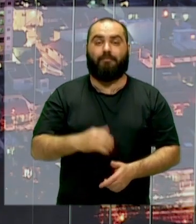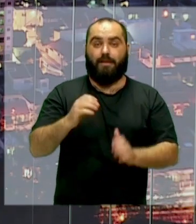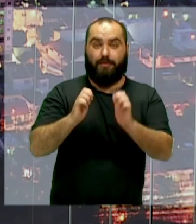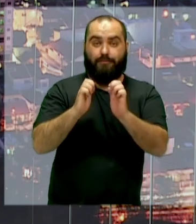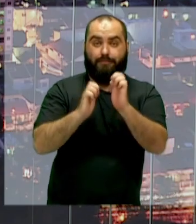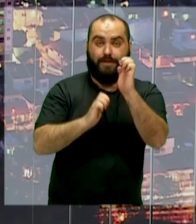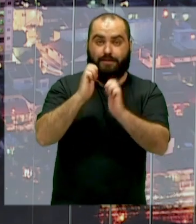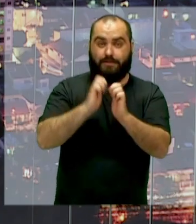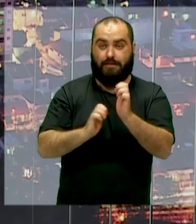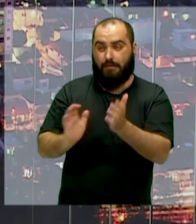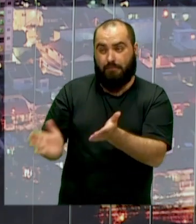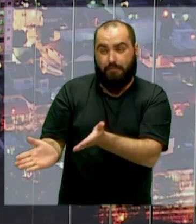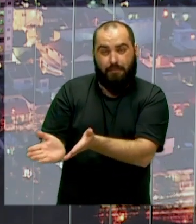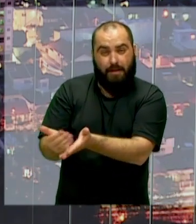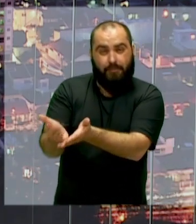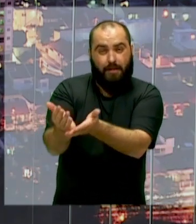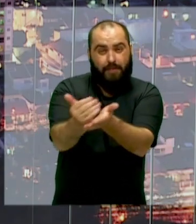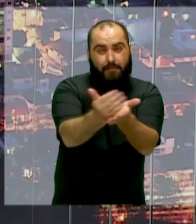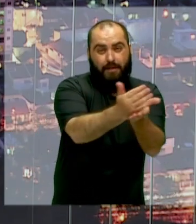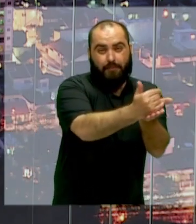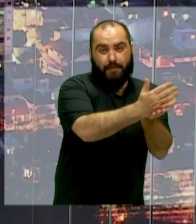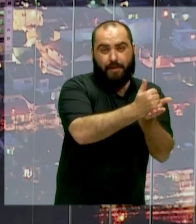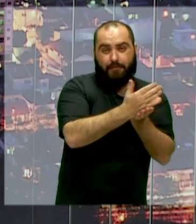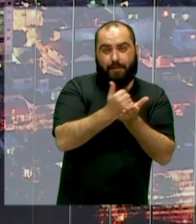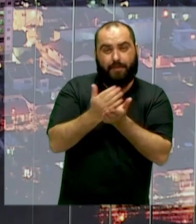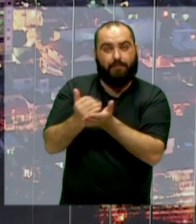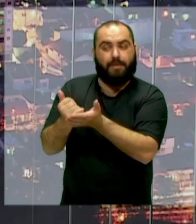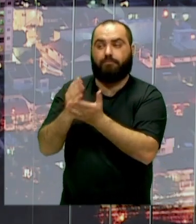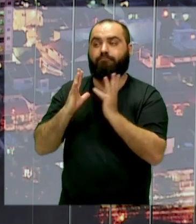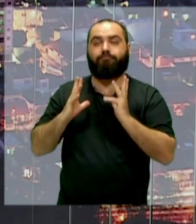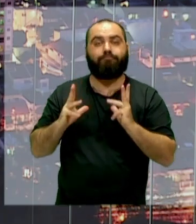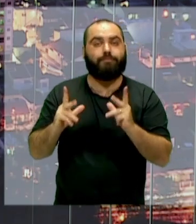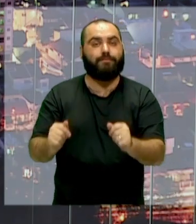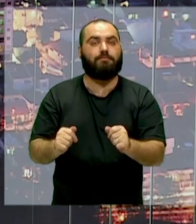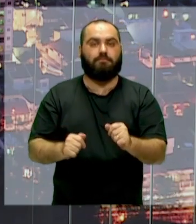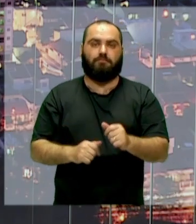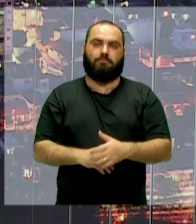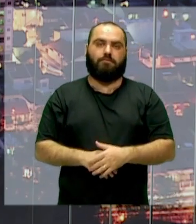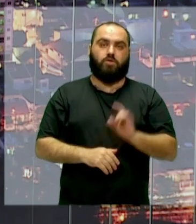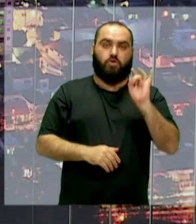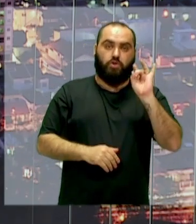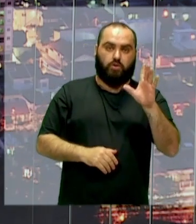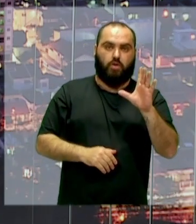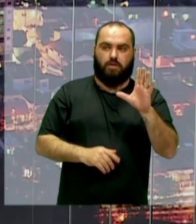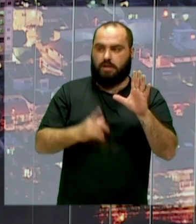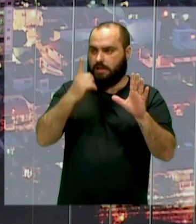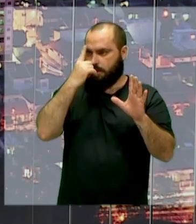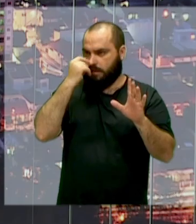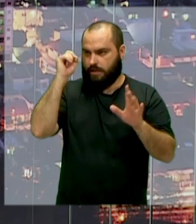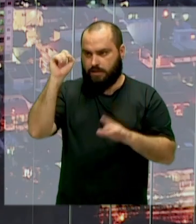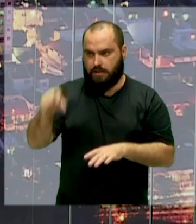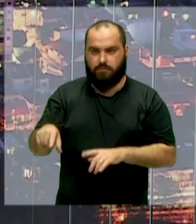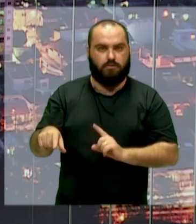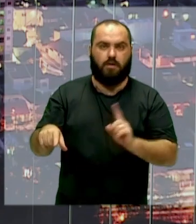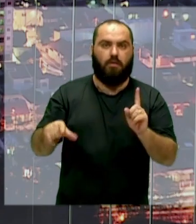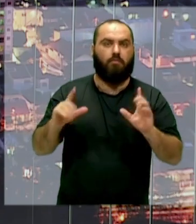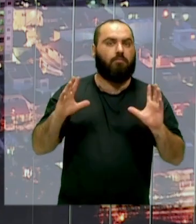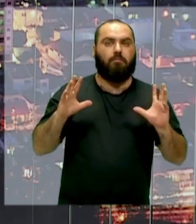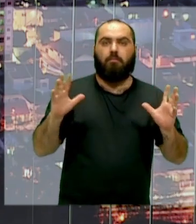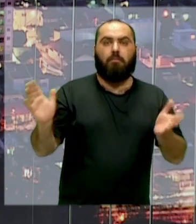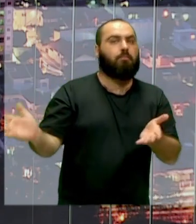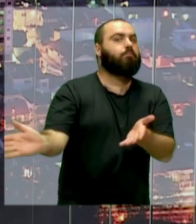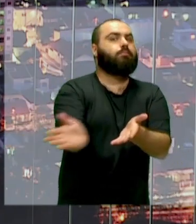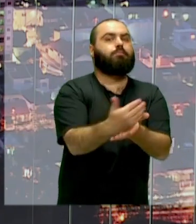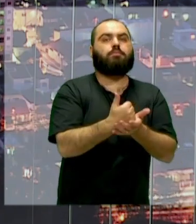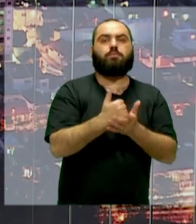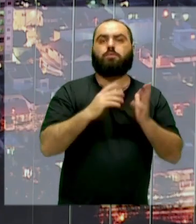realmente pegava todo todos os resíduos não apenas aquilo que era o lixo orgânico mas pegava todos pegava tudo